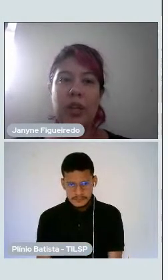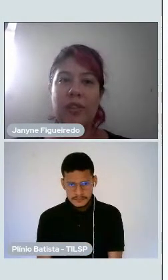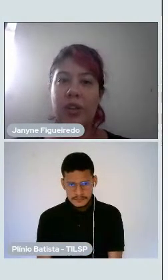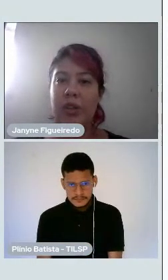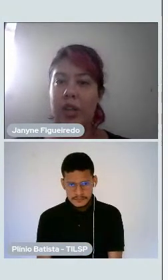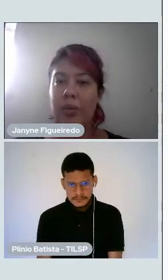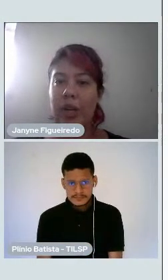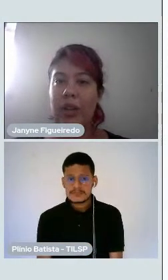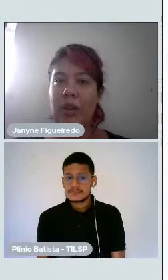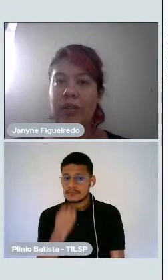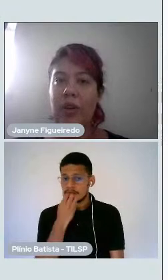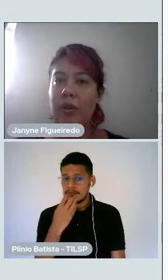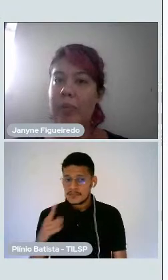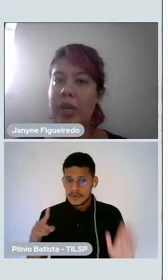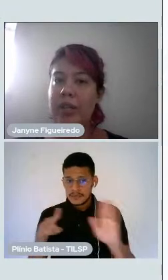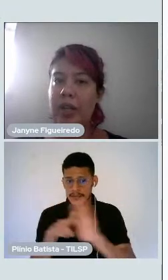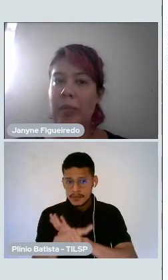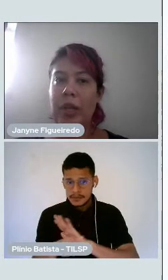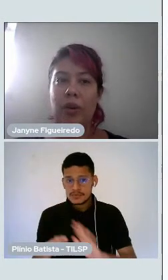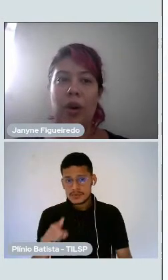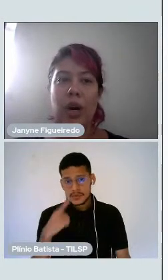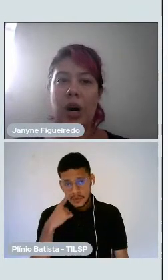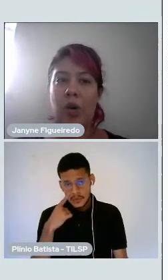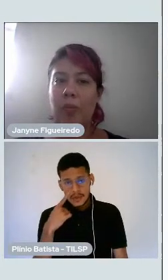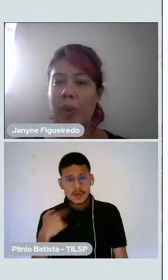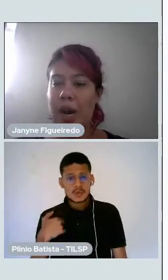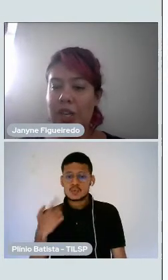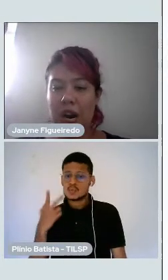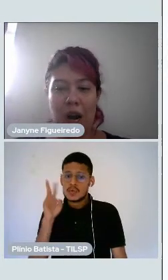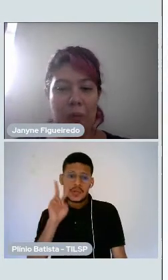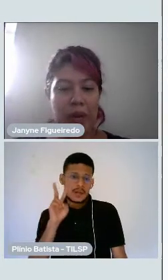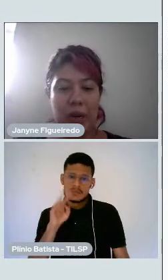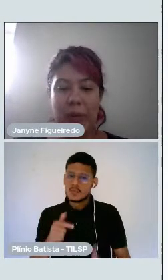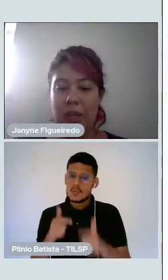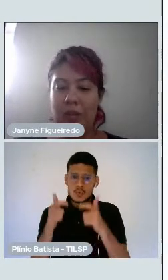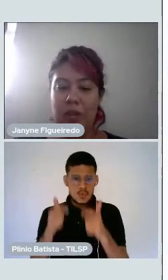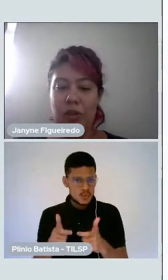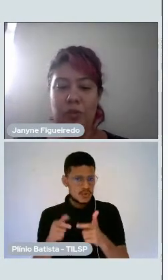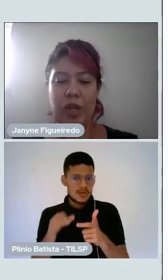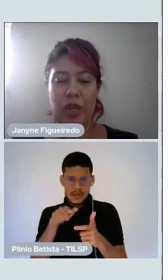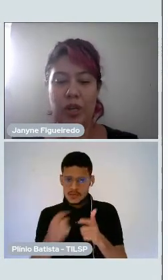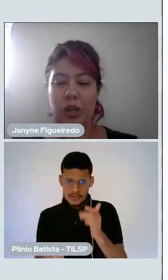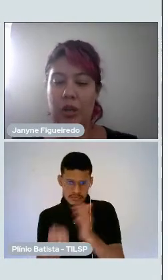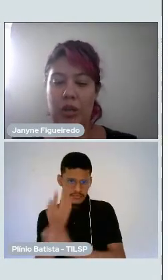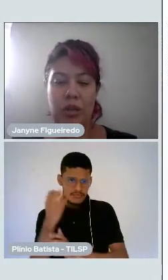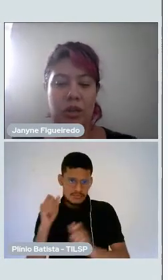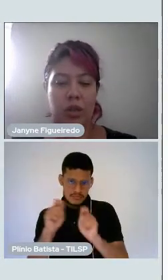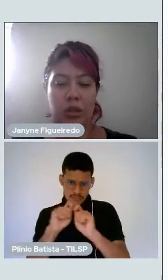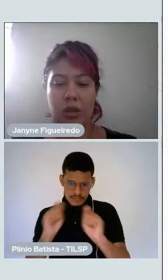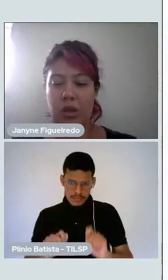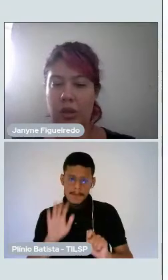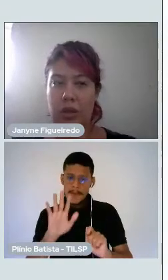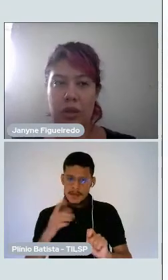Boa pergunta, Venus de Willendorf. Eu não lembro exatamente o local, mas rapidamente eu descubro aqui.